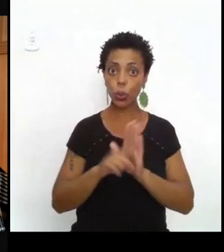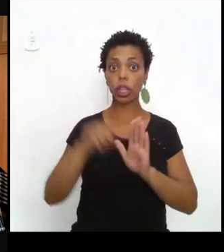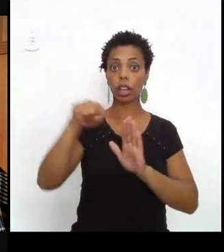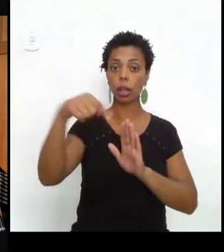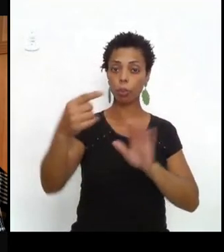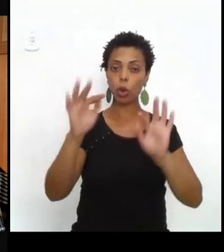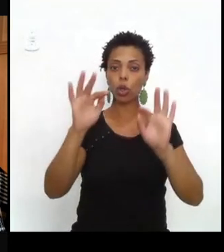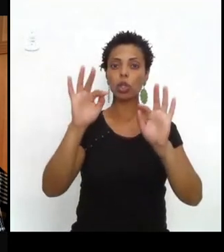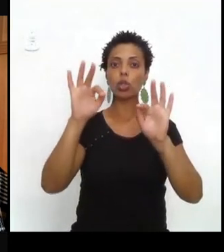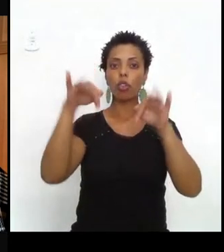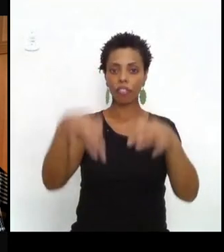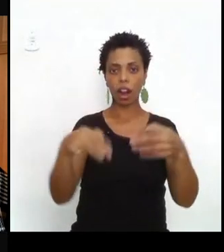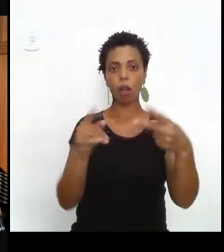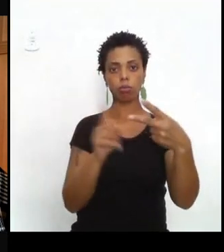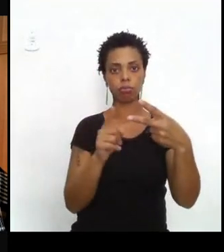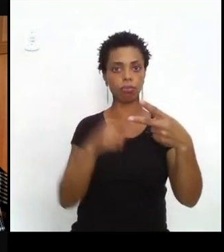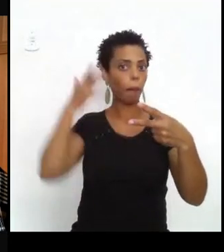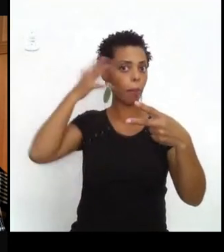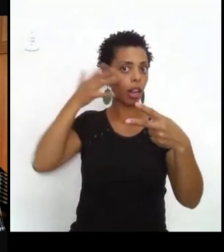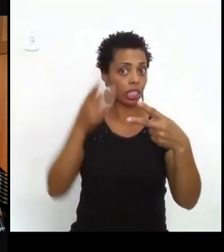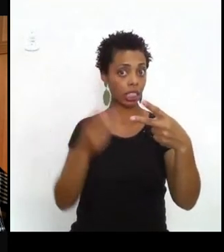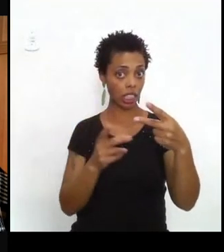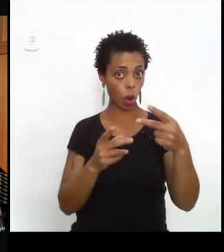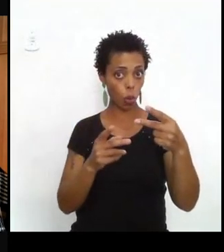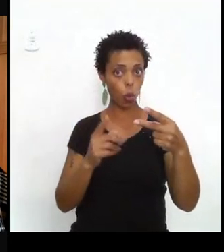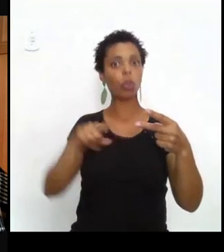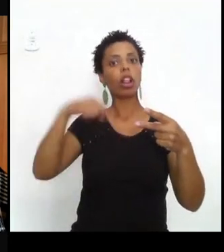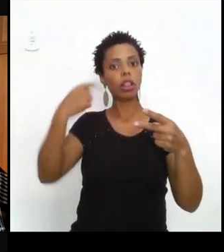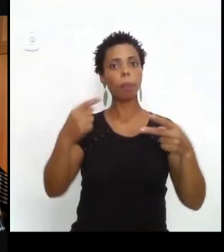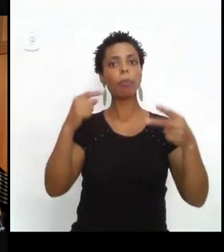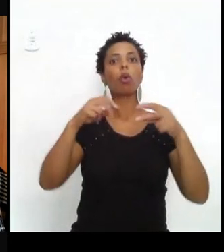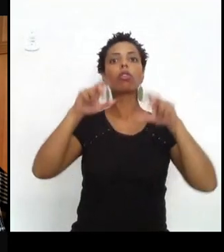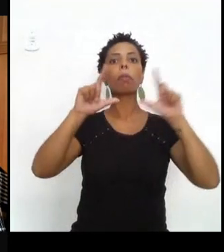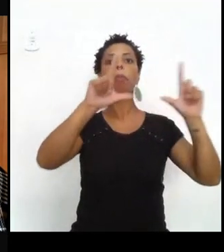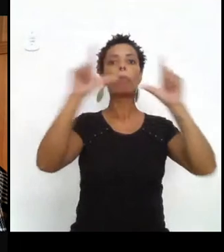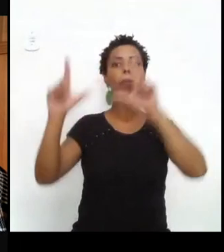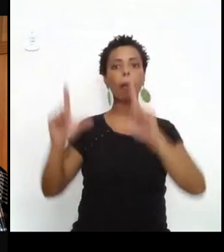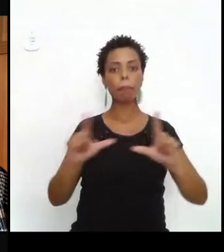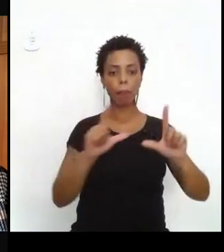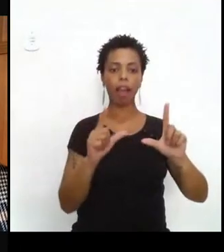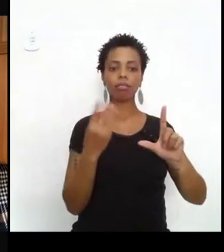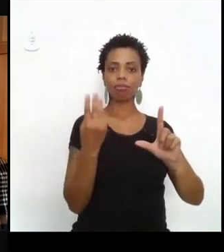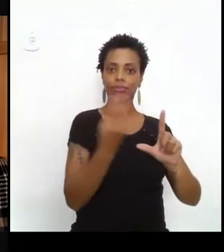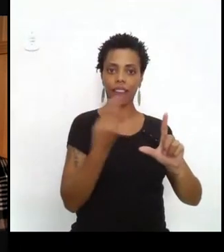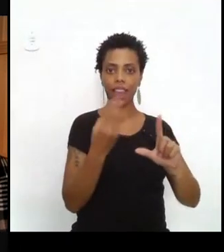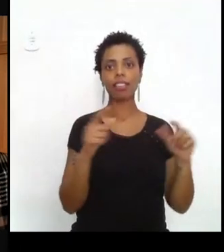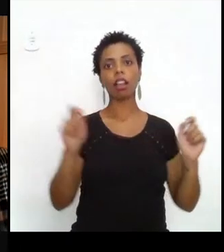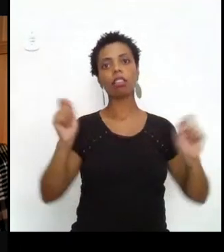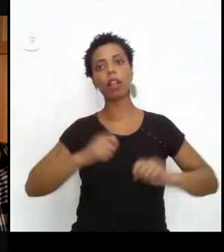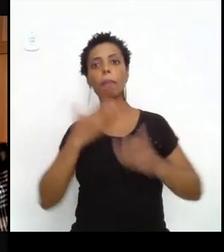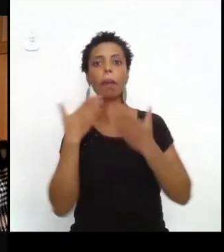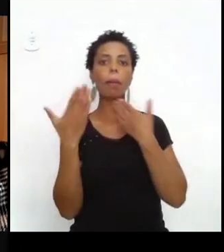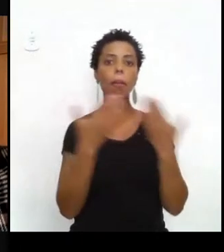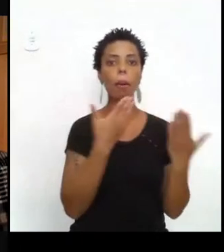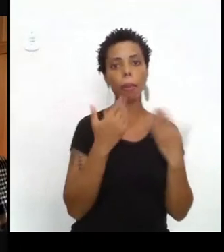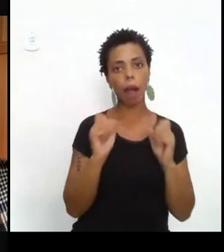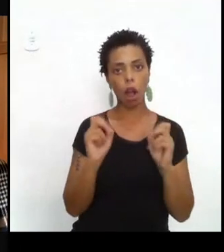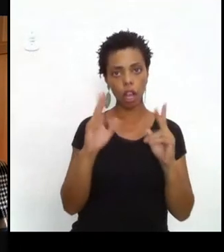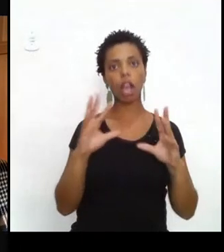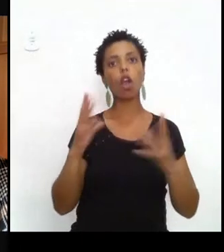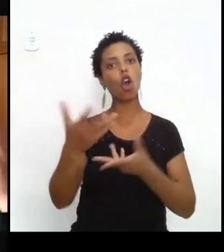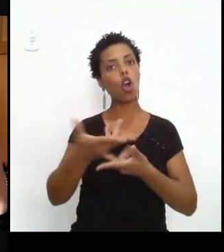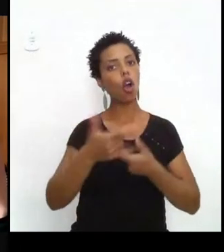da FAB da segunda fala a gente abre e faz um bate-papo tão estão todos super convidados à